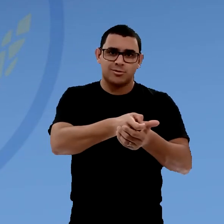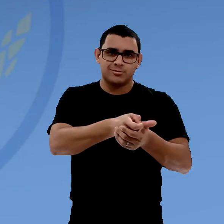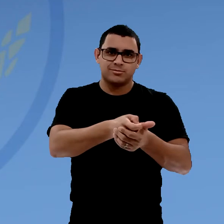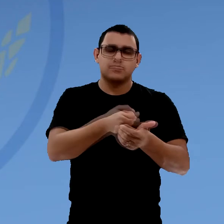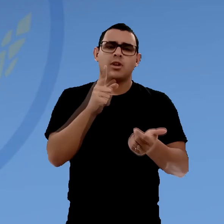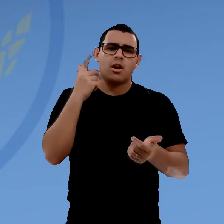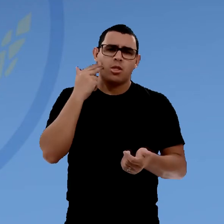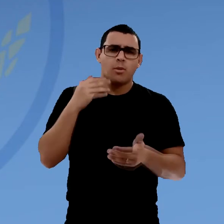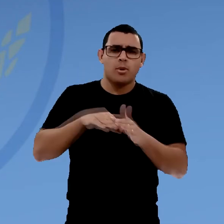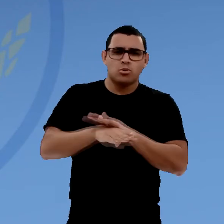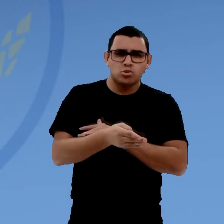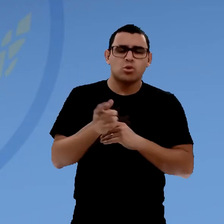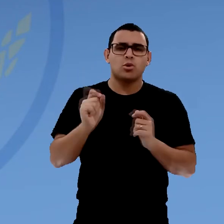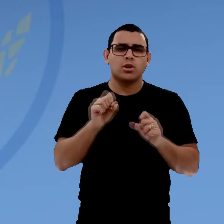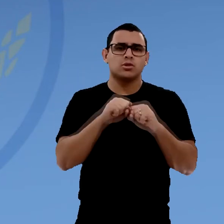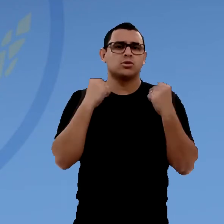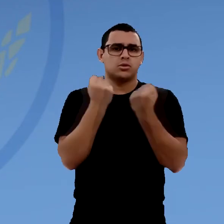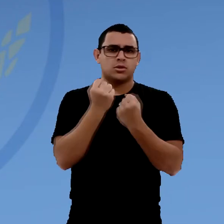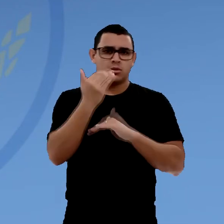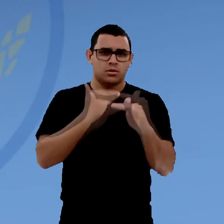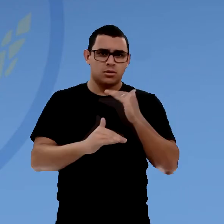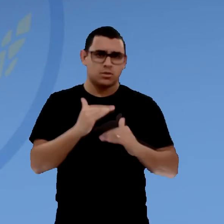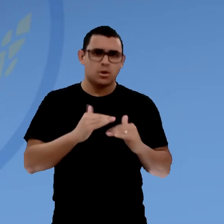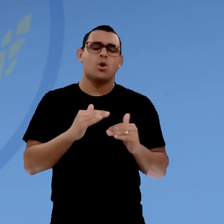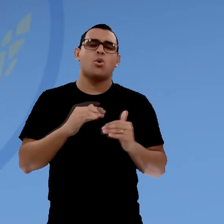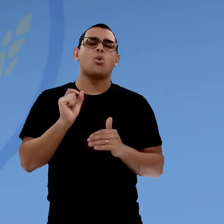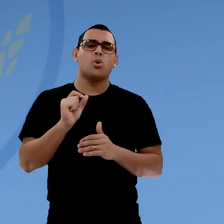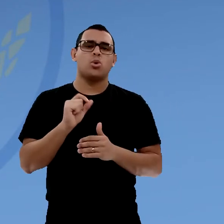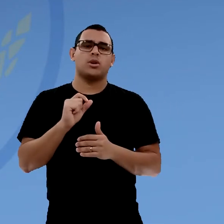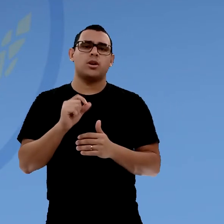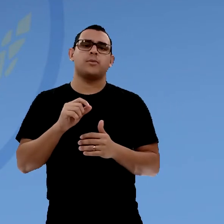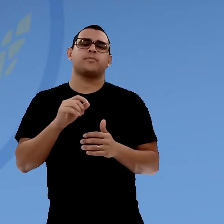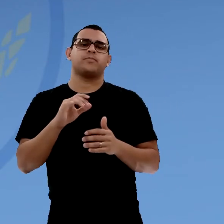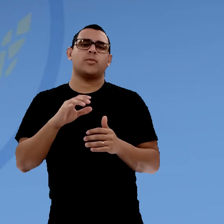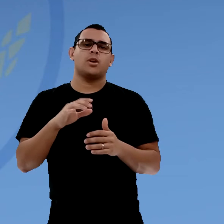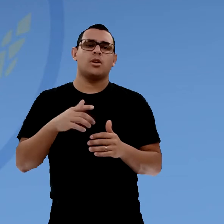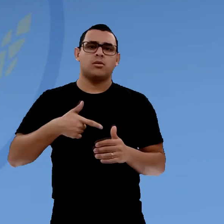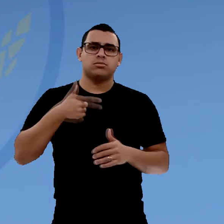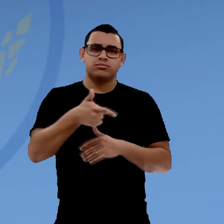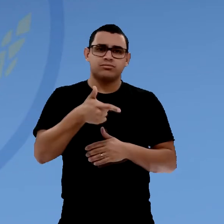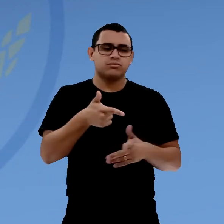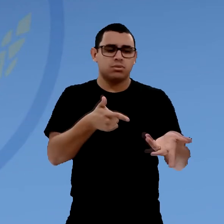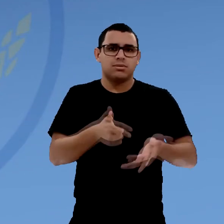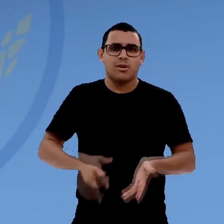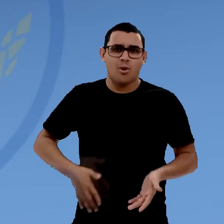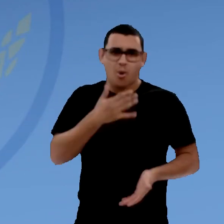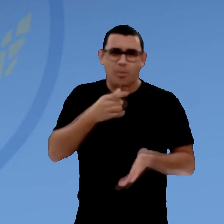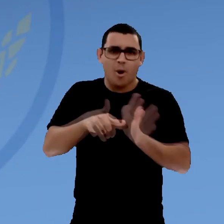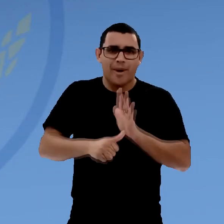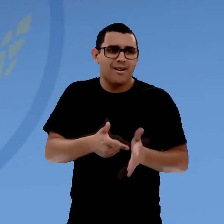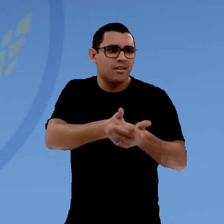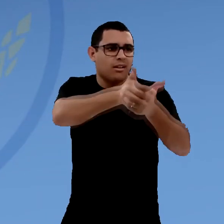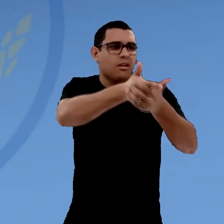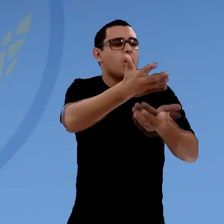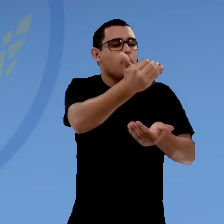por exemplo, é muito comum, né, nas sociedades subdesenvolvidas a criminalidade obrigar o indivíduo a lhe passar seus